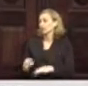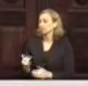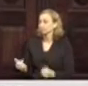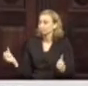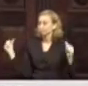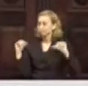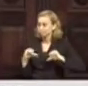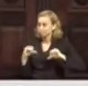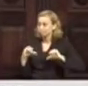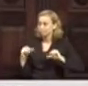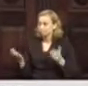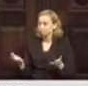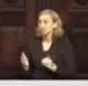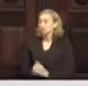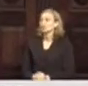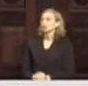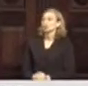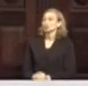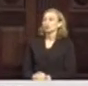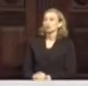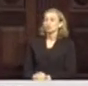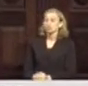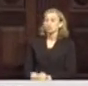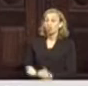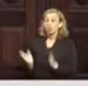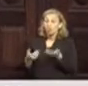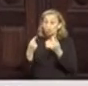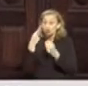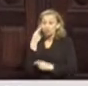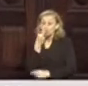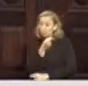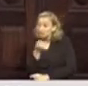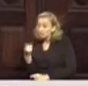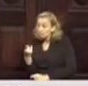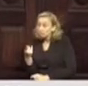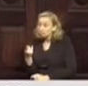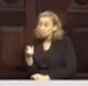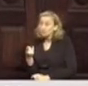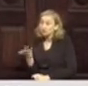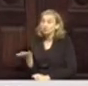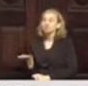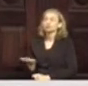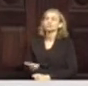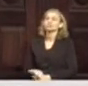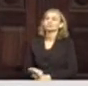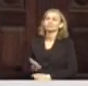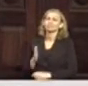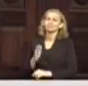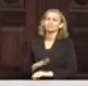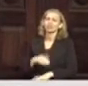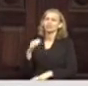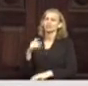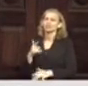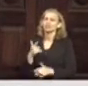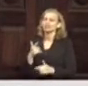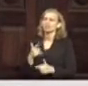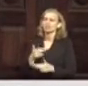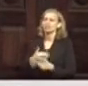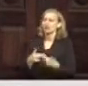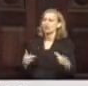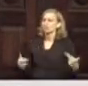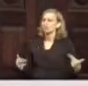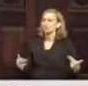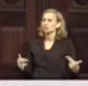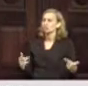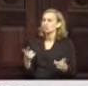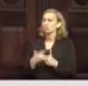trágico. Está aí no dia de hoje mais um grave problema de desvio